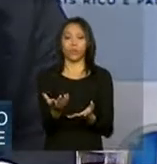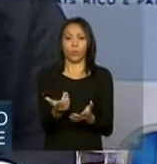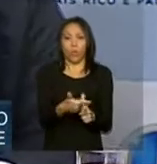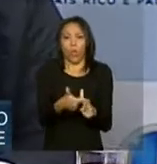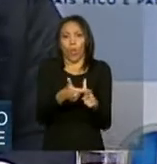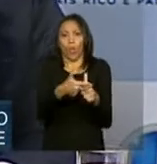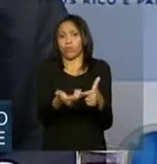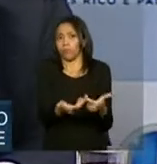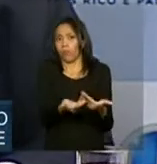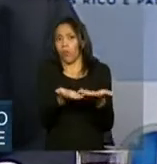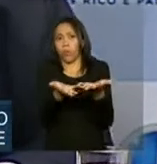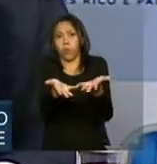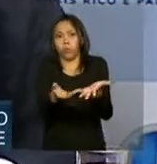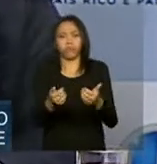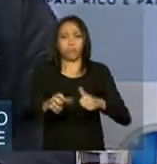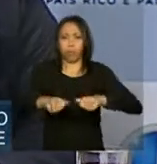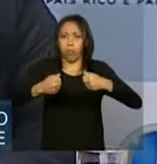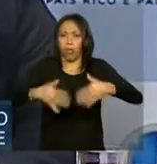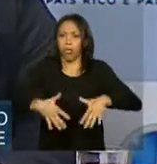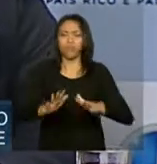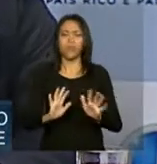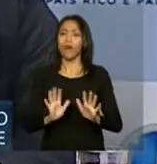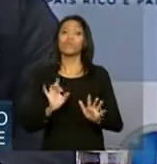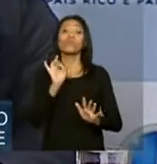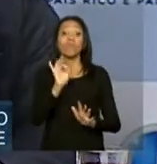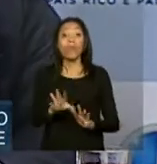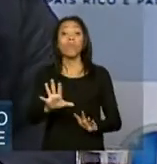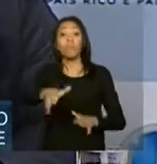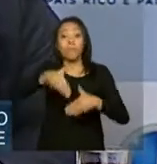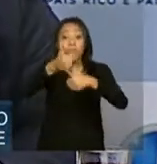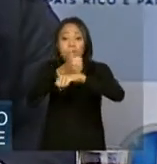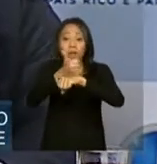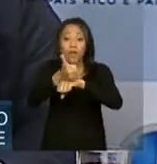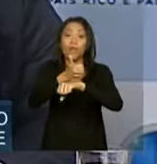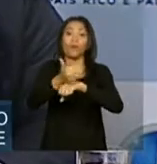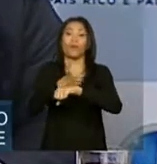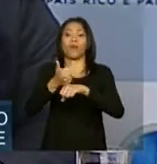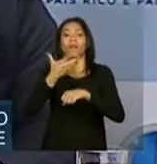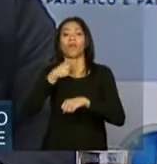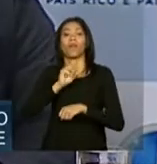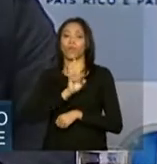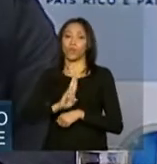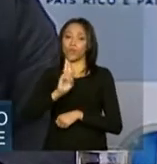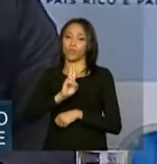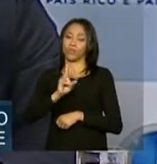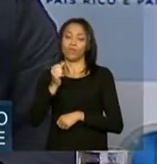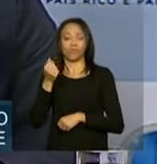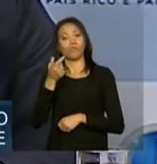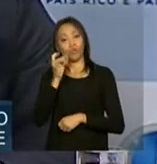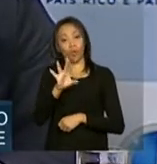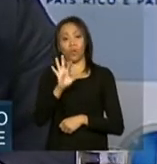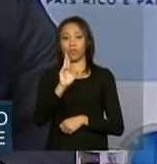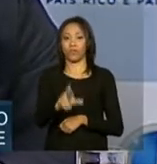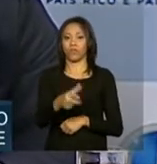só vai repercutir para os beneficiários, caso repercuta, em